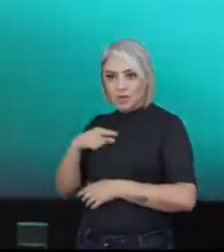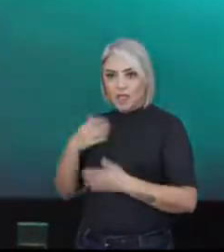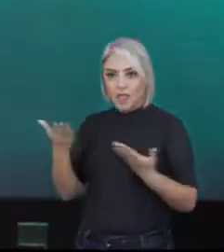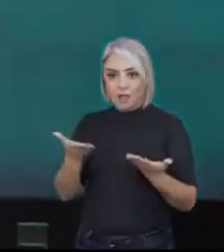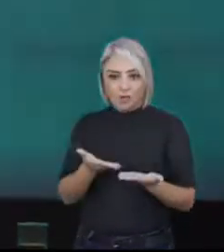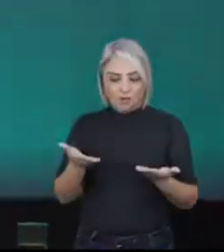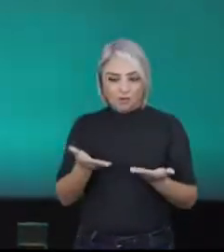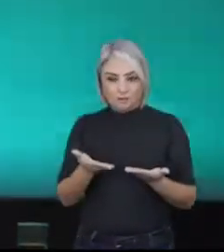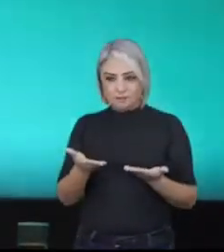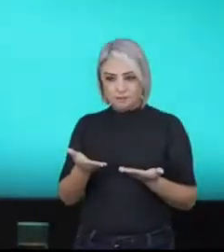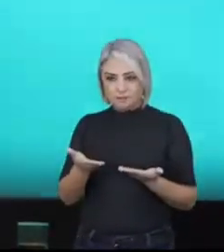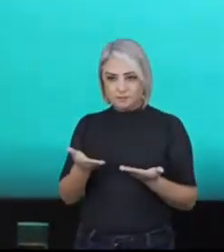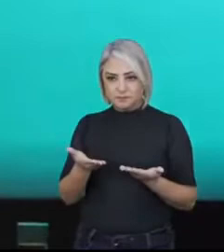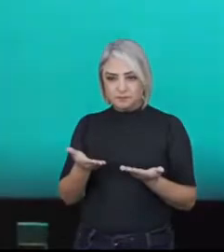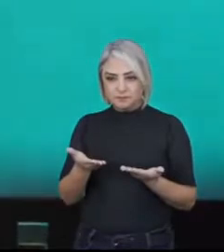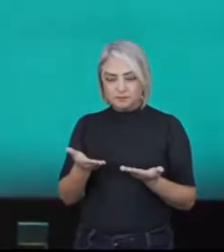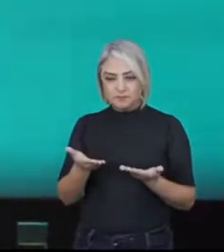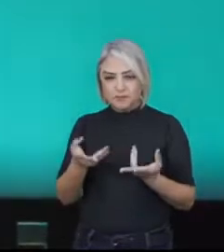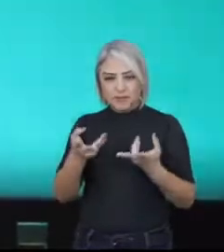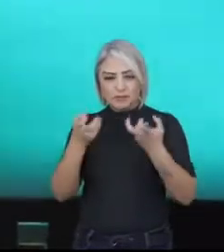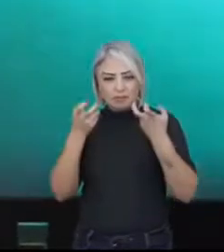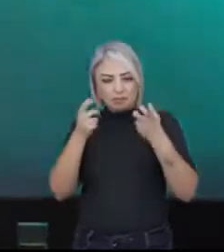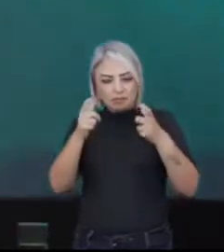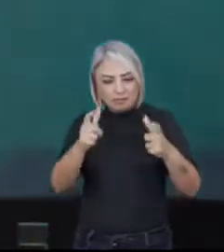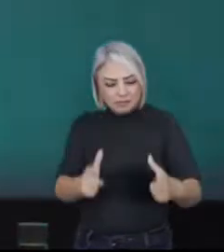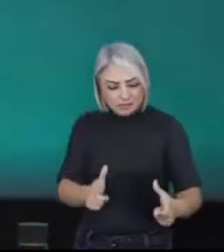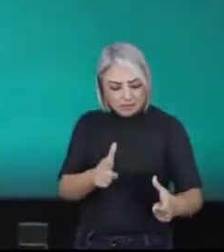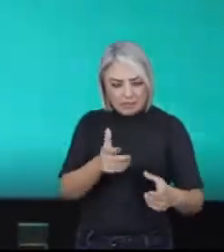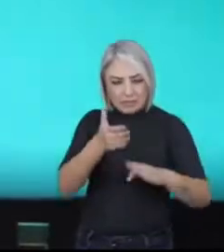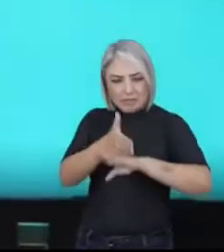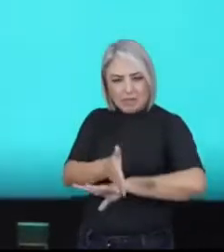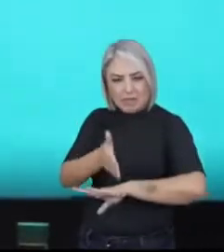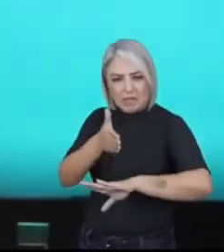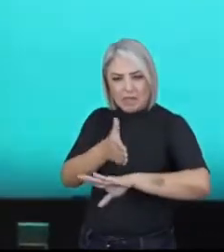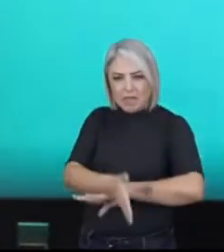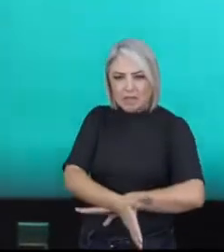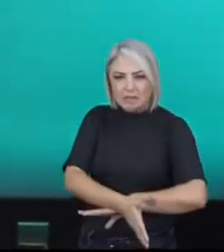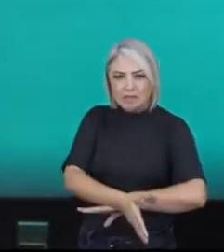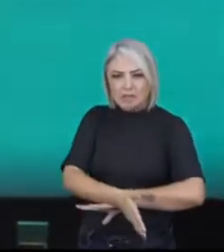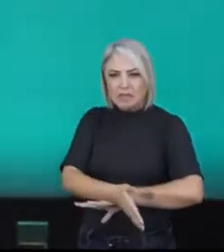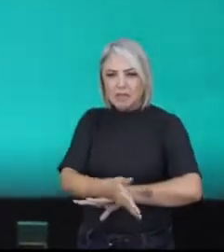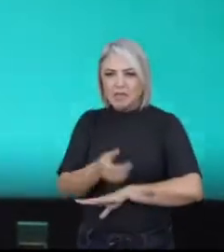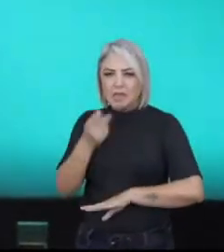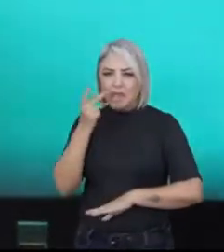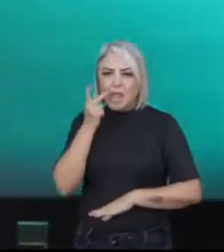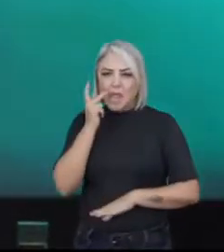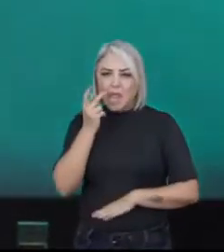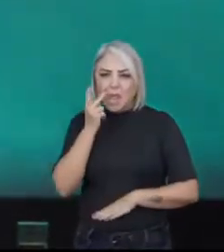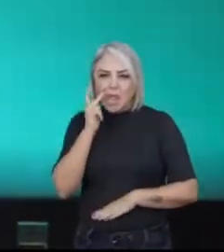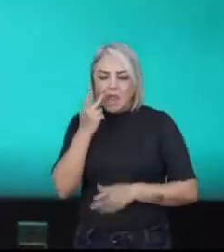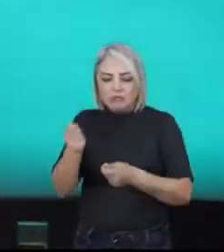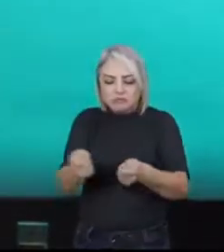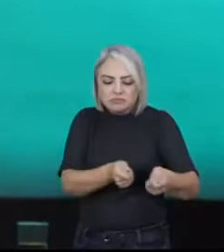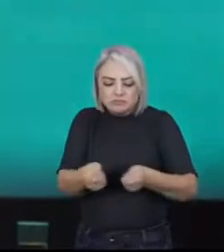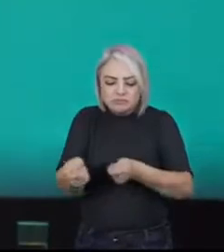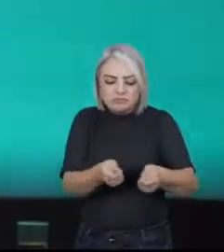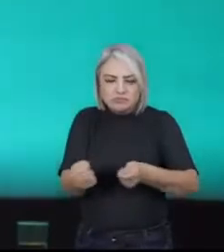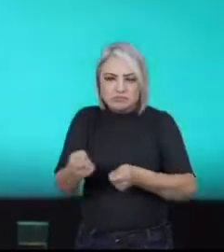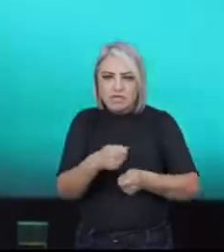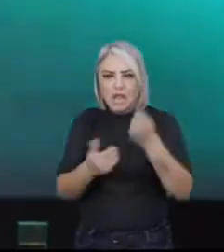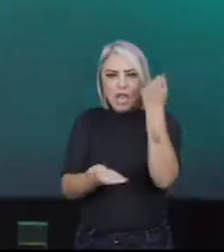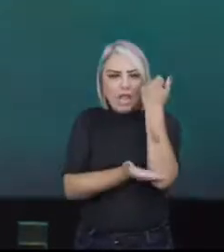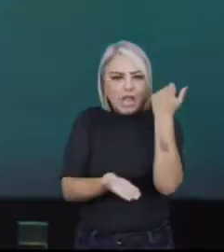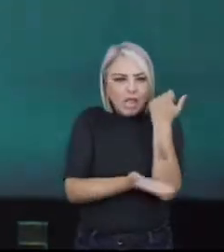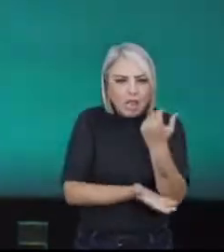E que agora estão vendo seus territórios invadidos ilegalmente por garimpeiros, grileiros e madeireiros. O resultado desse